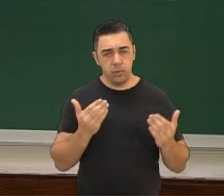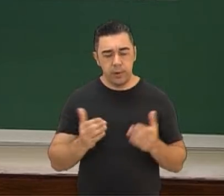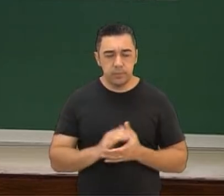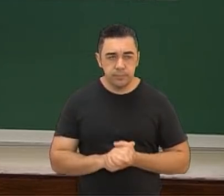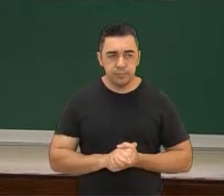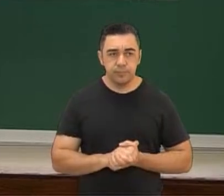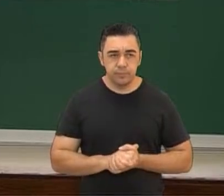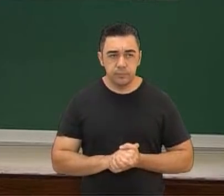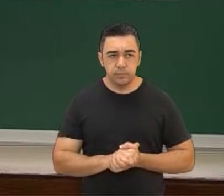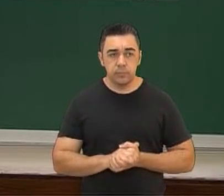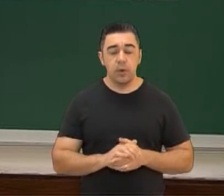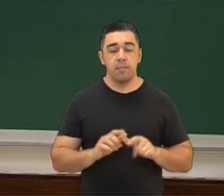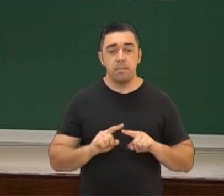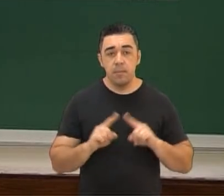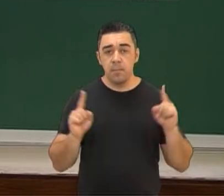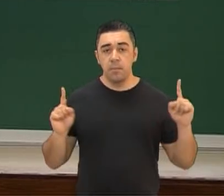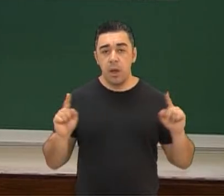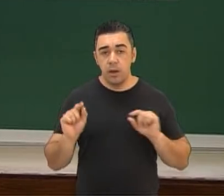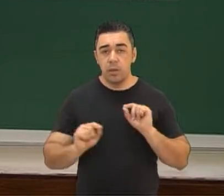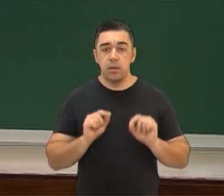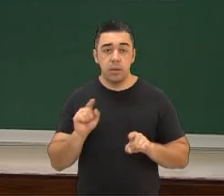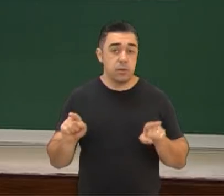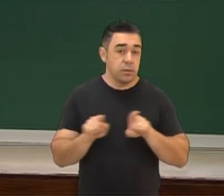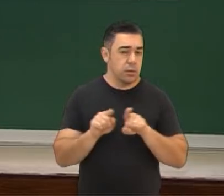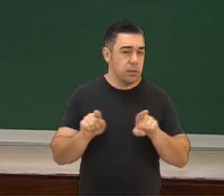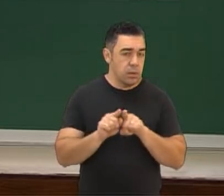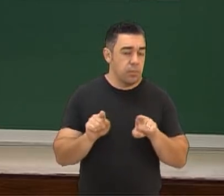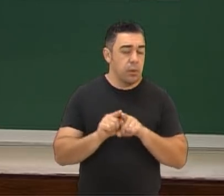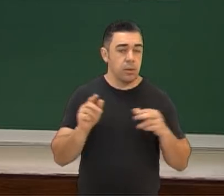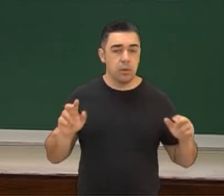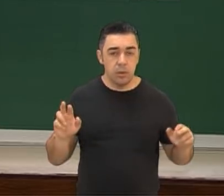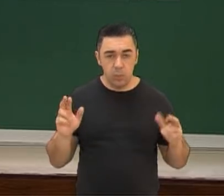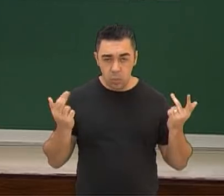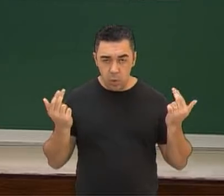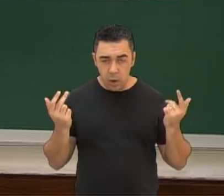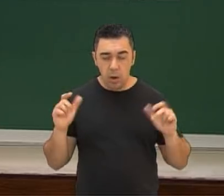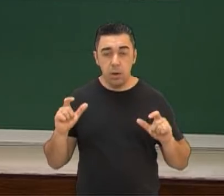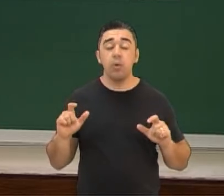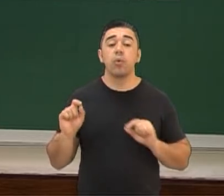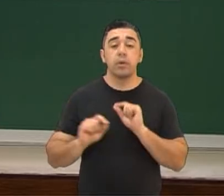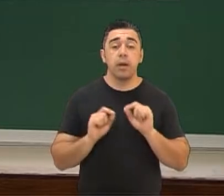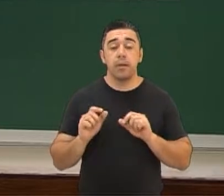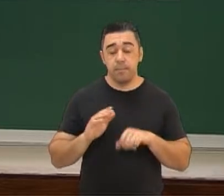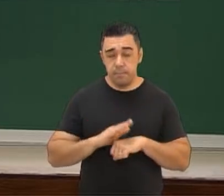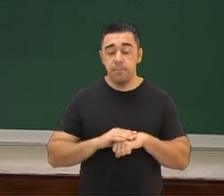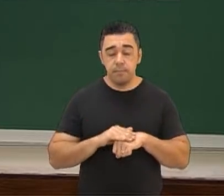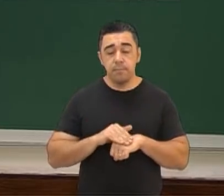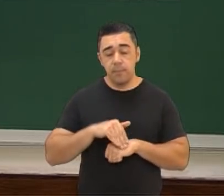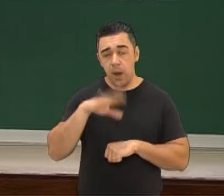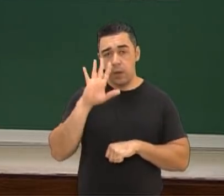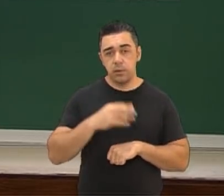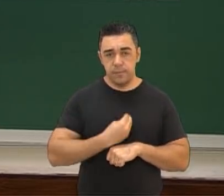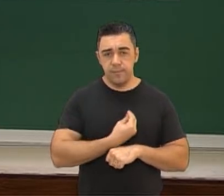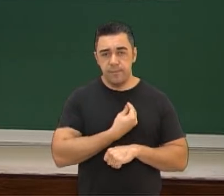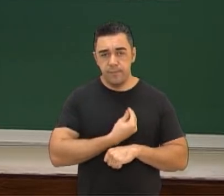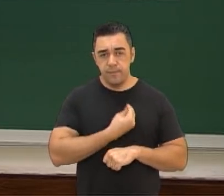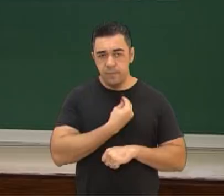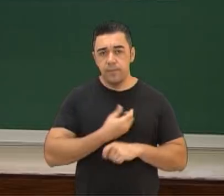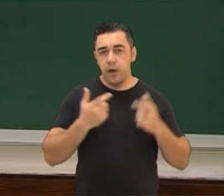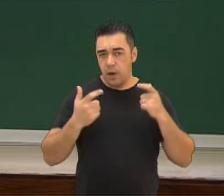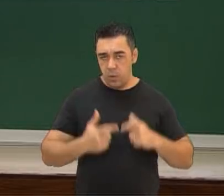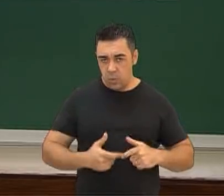ali. No entanto, também como nas outras duas regiões, a maior parte da população está